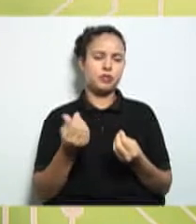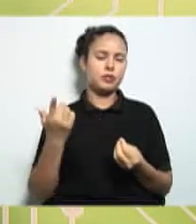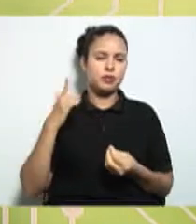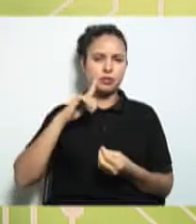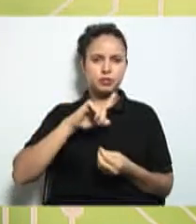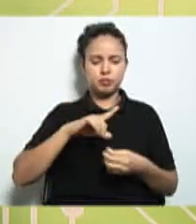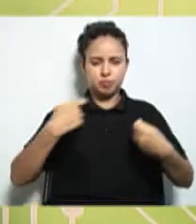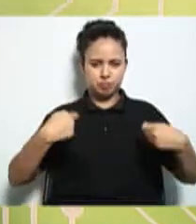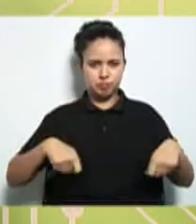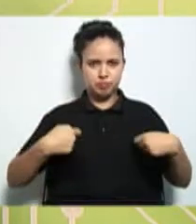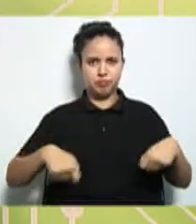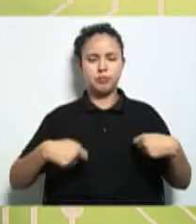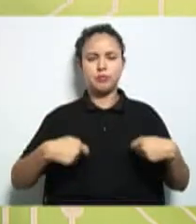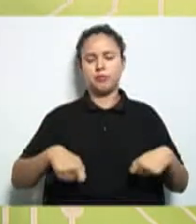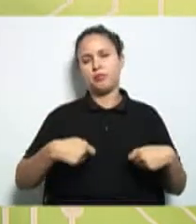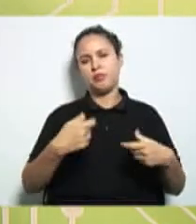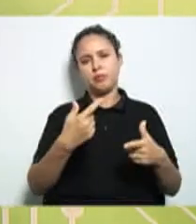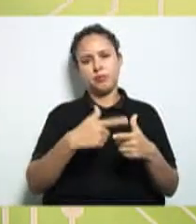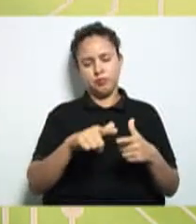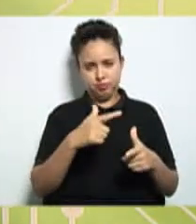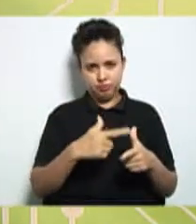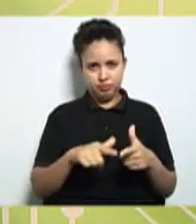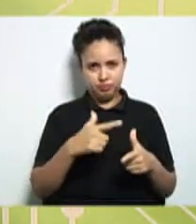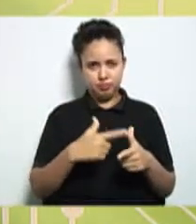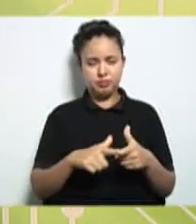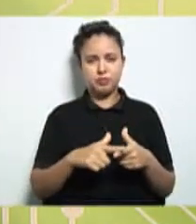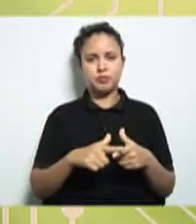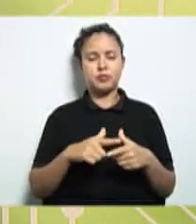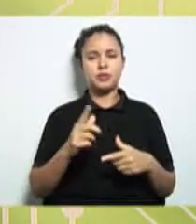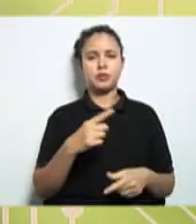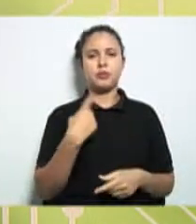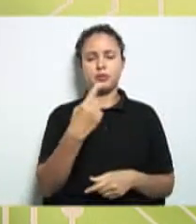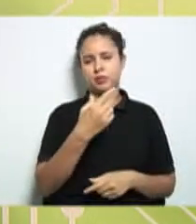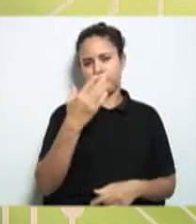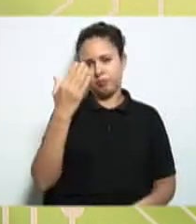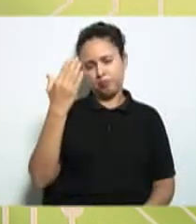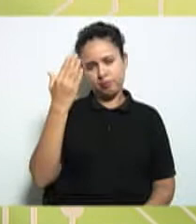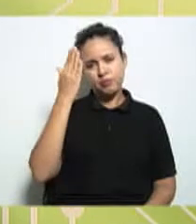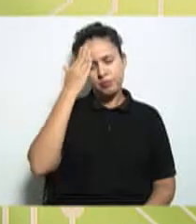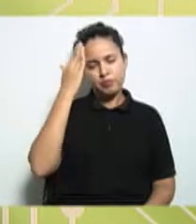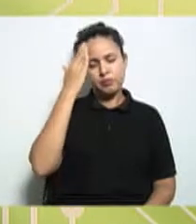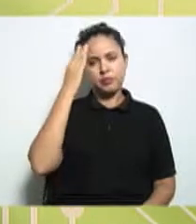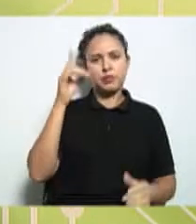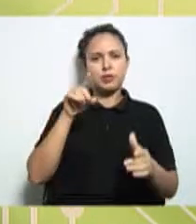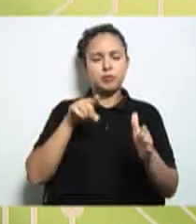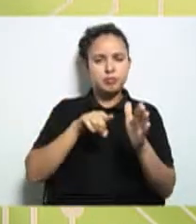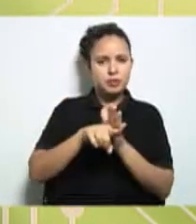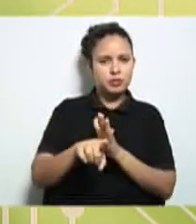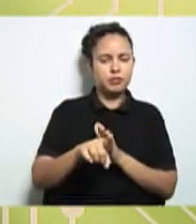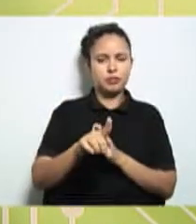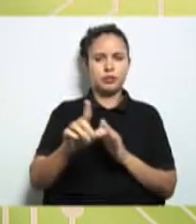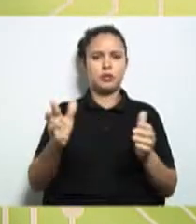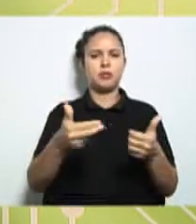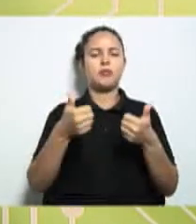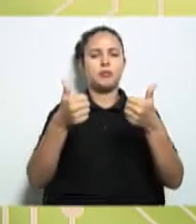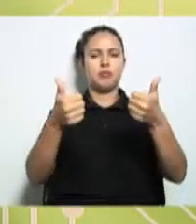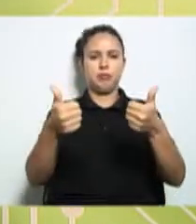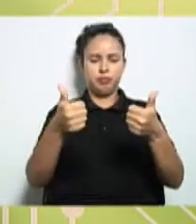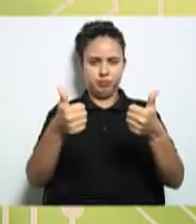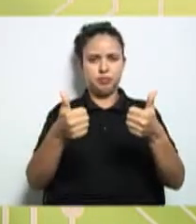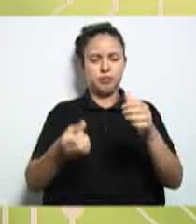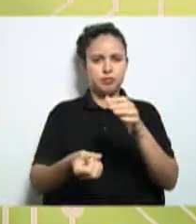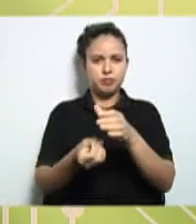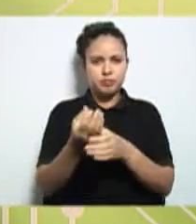necessidades de uma questão, né? Então a gente acredita que a pergunta é a melhor forma de você formular um